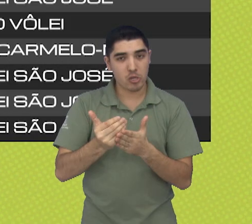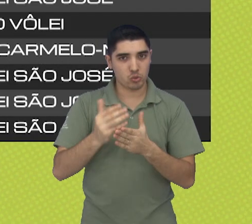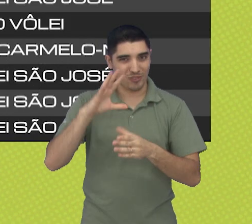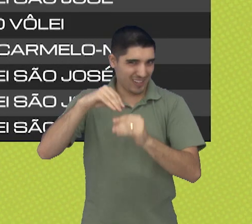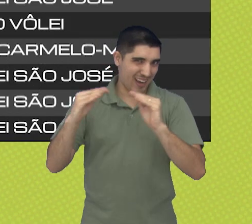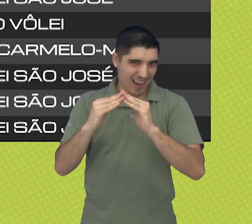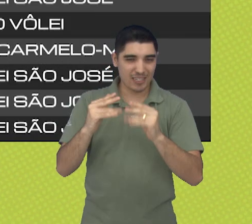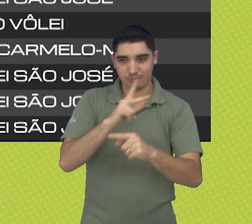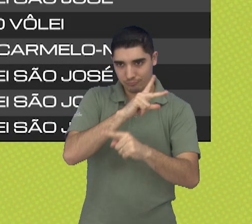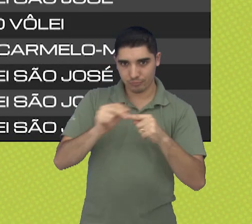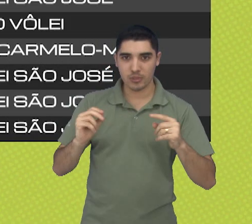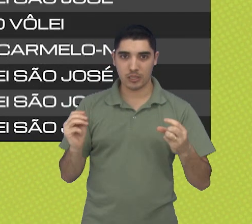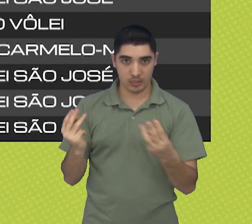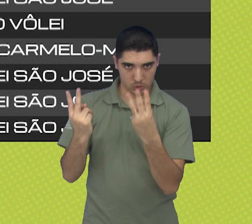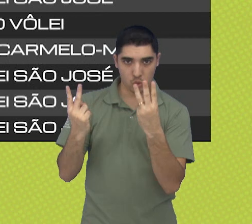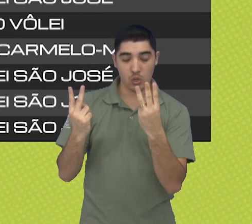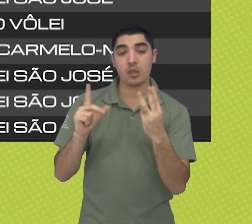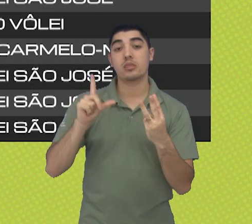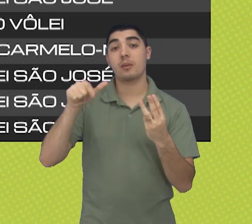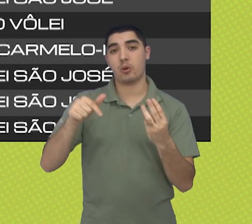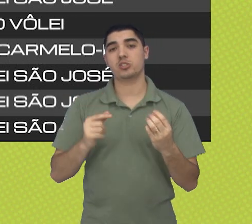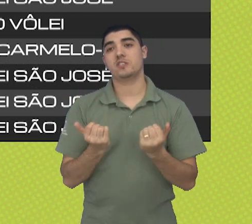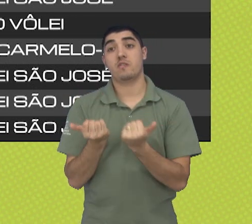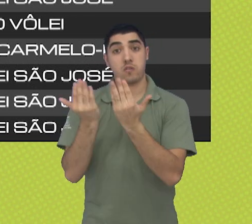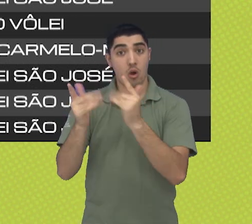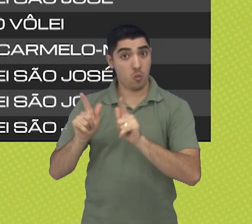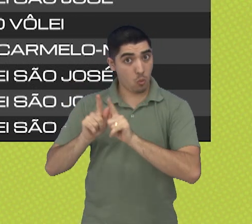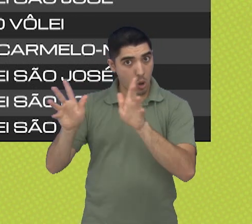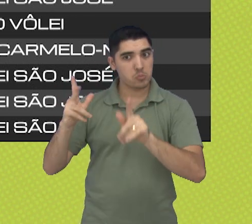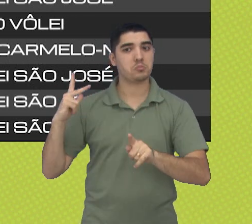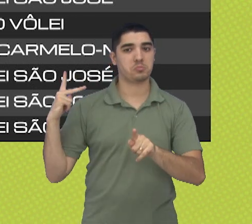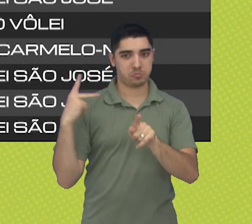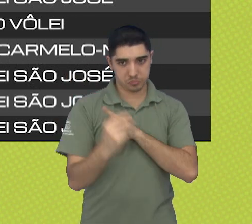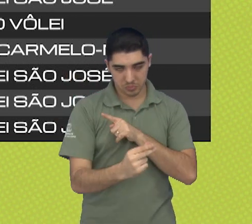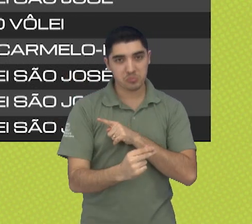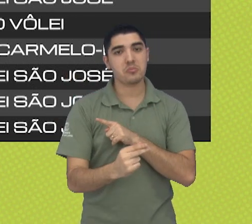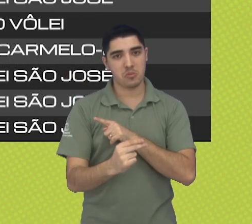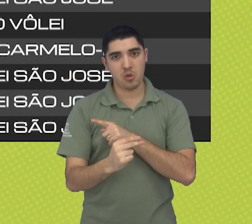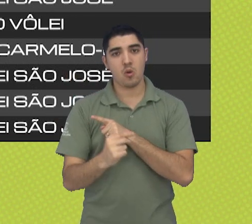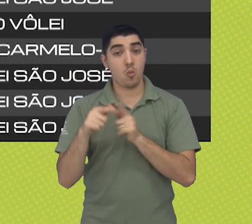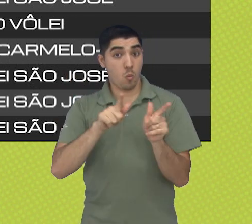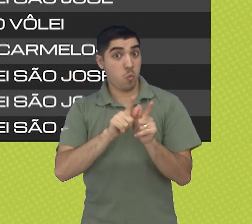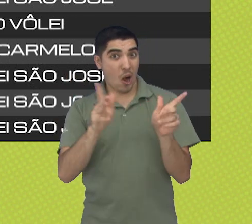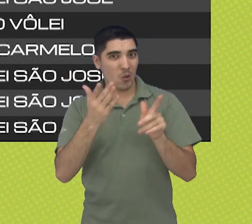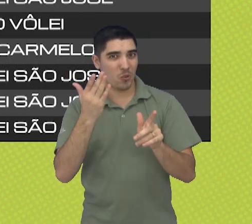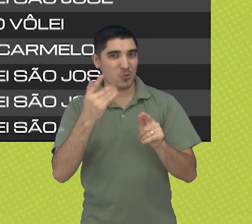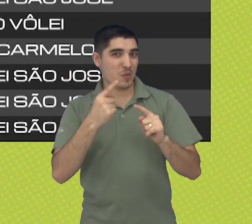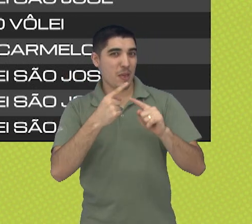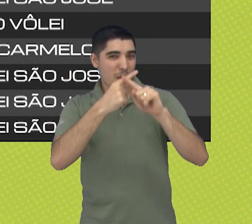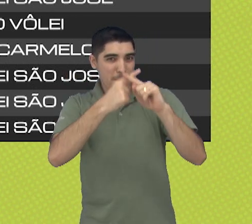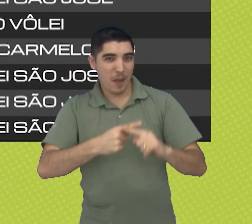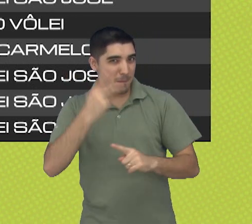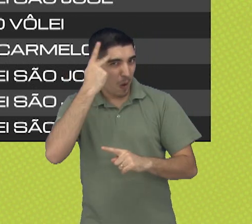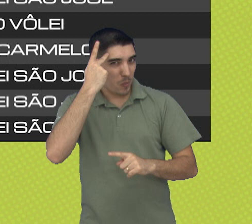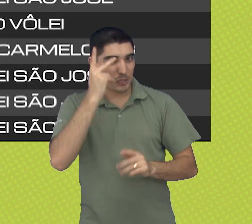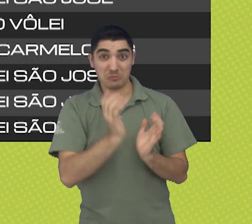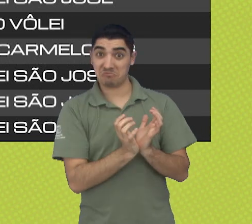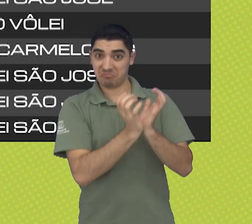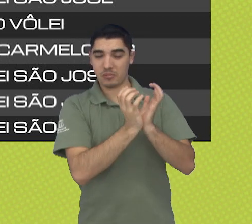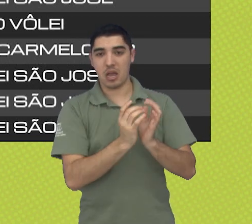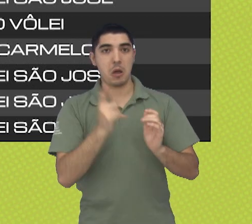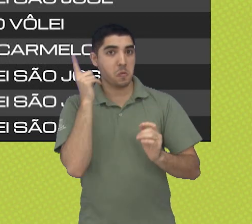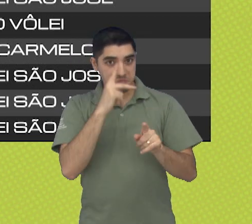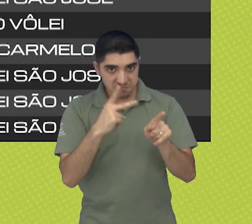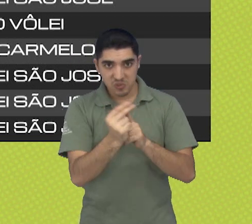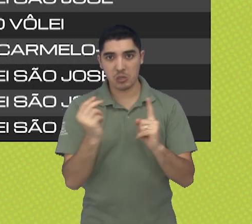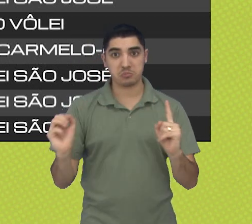3-2, depois foi para Guarulhos e ganhou do atual campeão paulista, o Guarulhos, 3-1 fora de casa, e agora ganhou